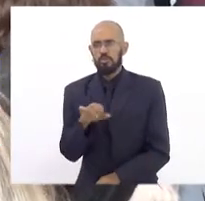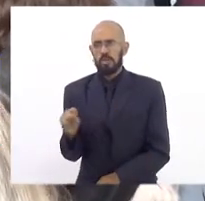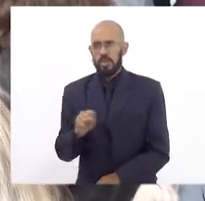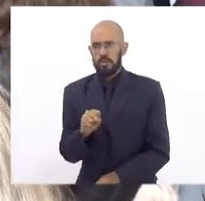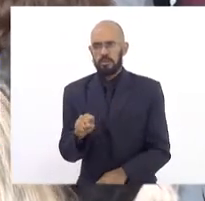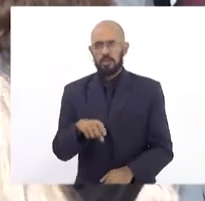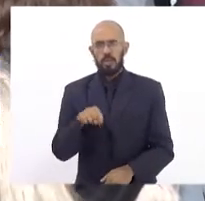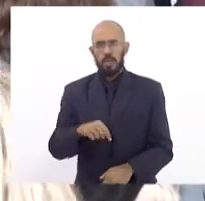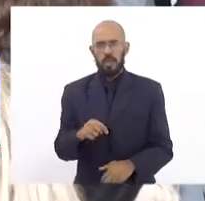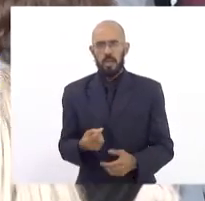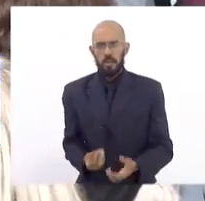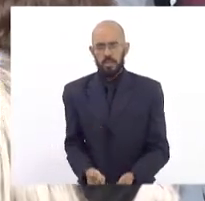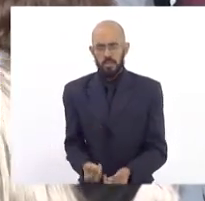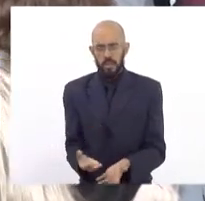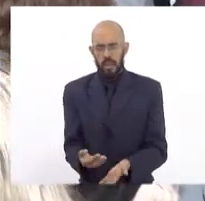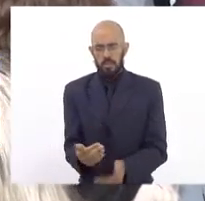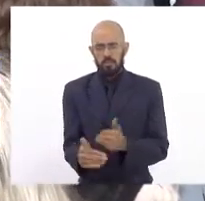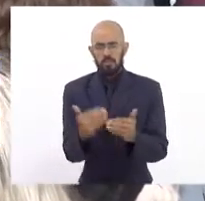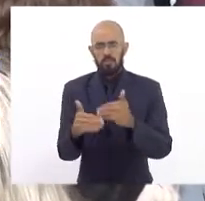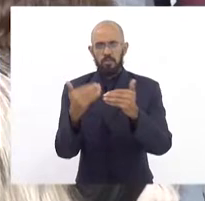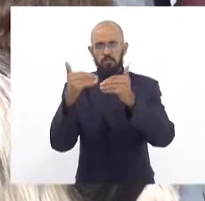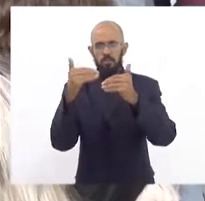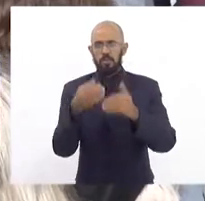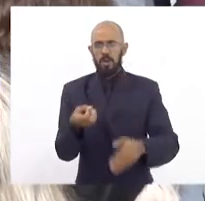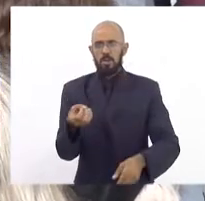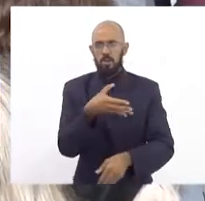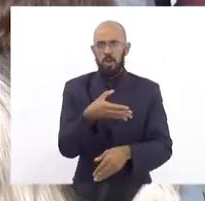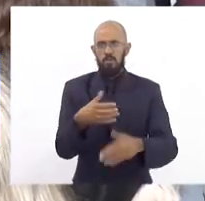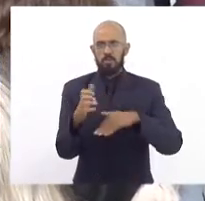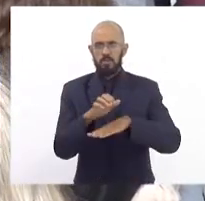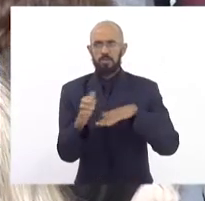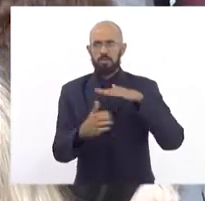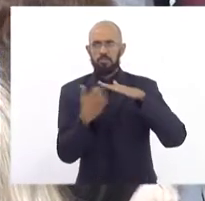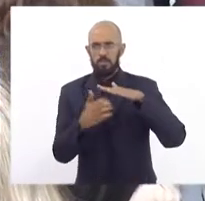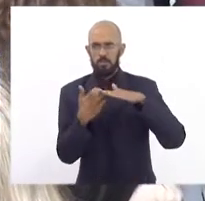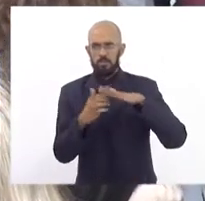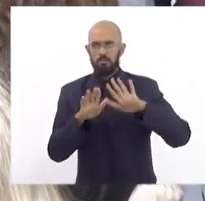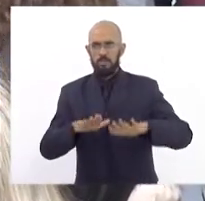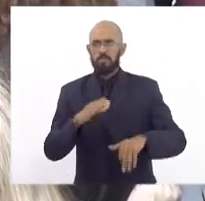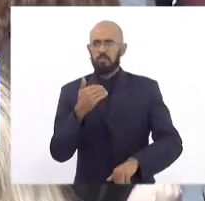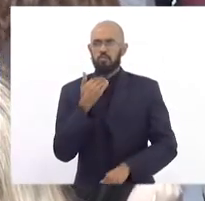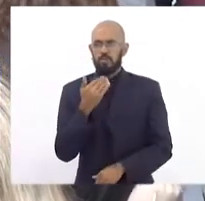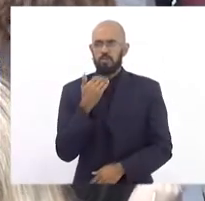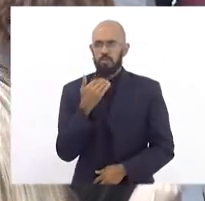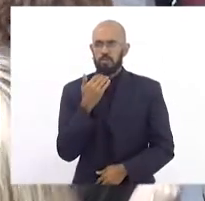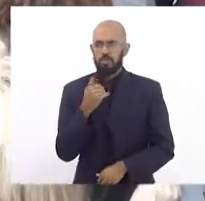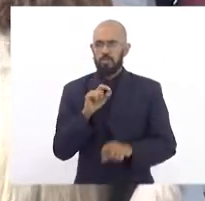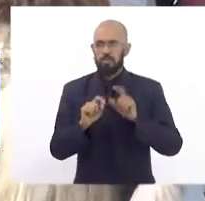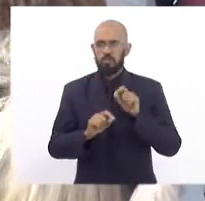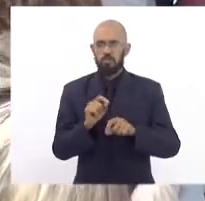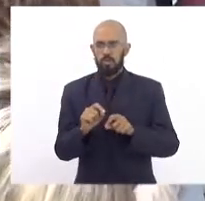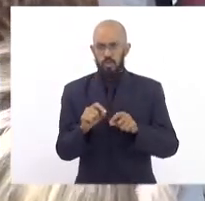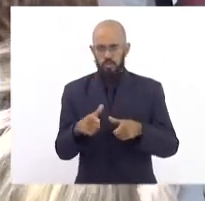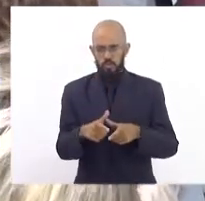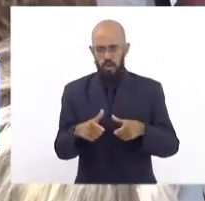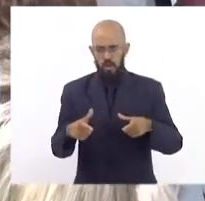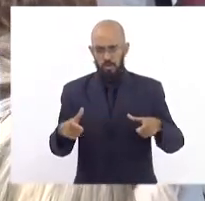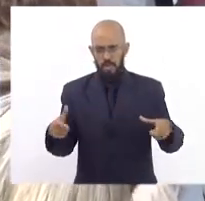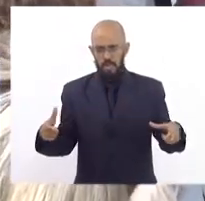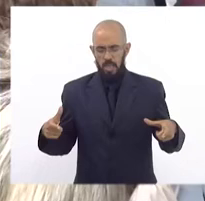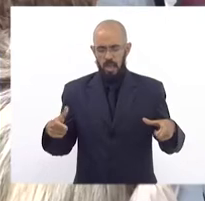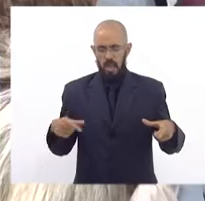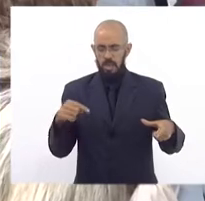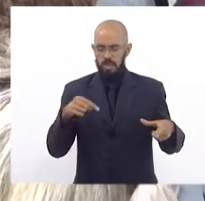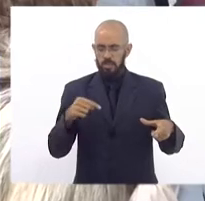levar desenvolvimento, é a possibilidade de novas empresas. Agora, não adianta nós ampliarmos essa malha se a gente